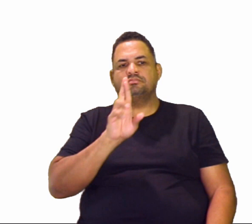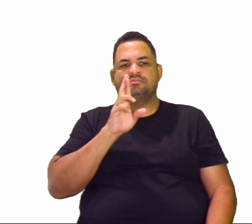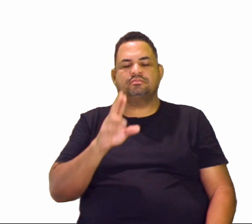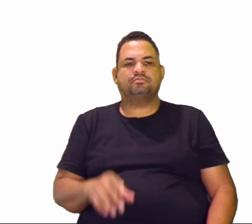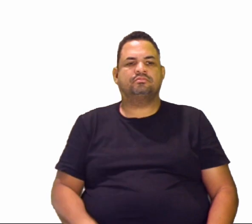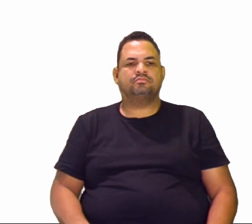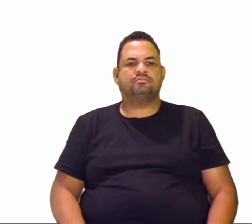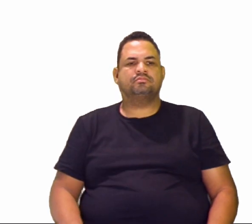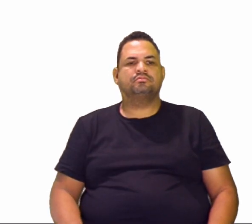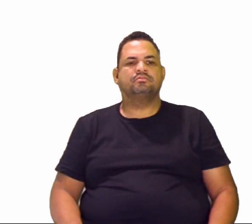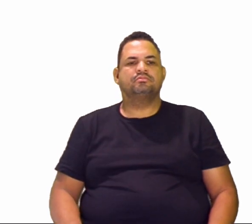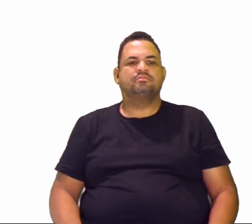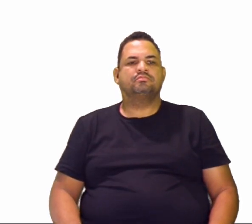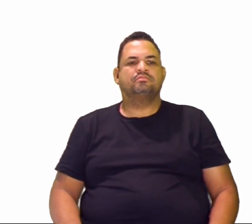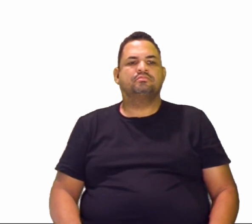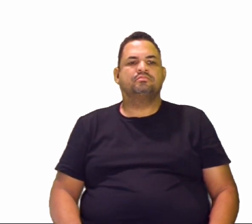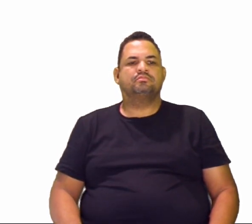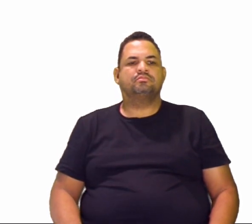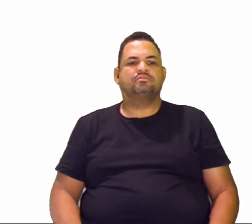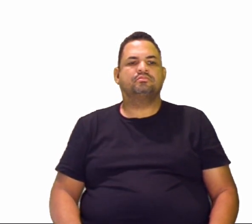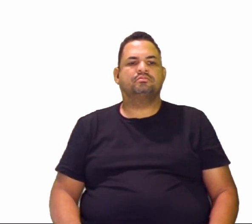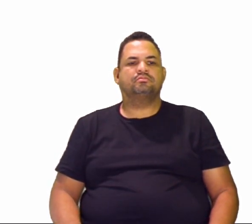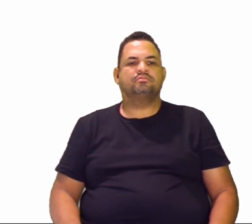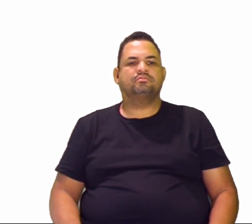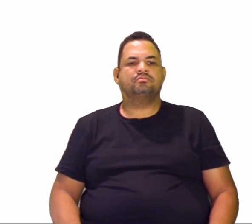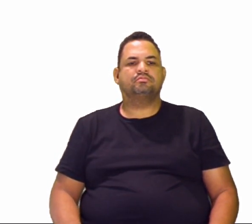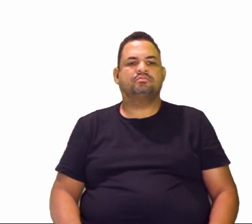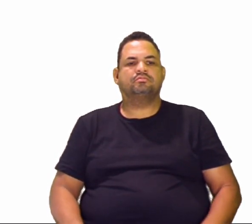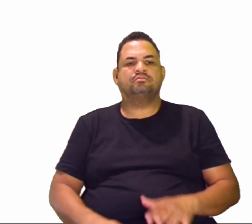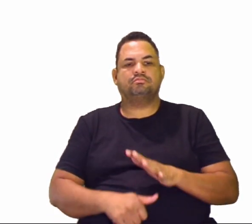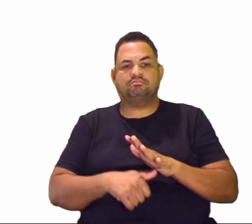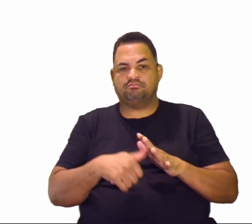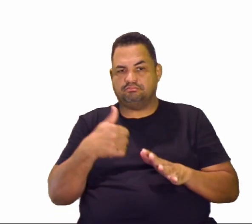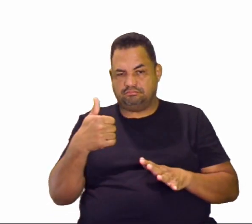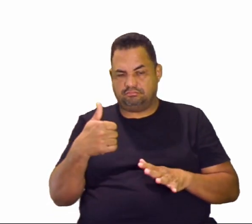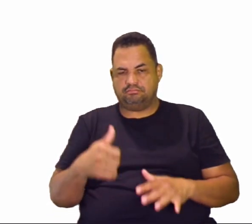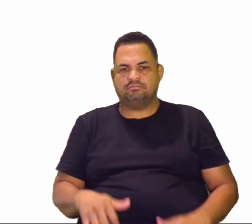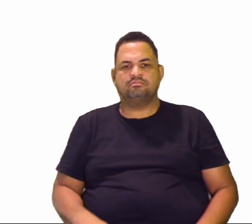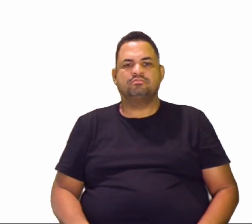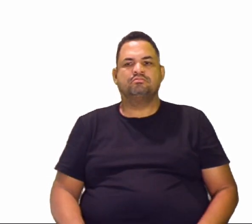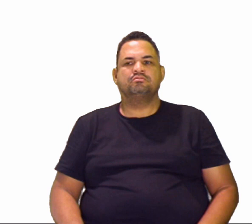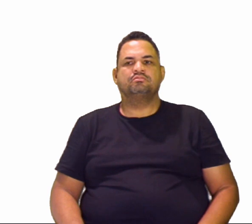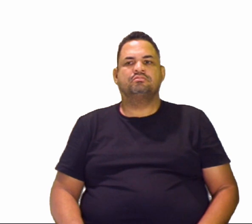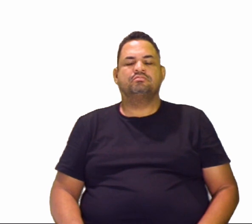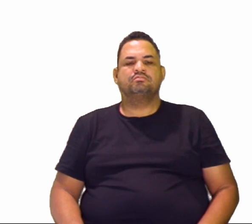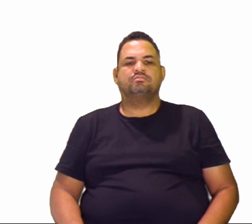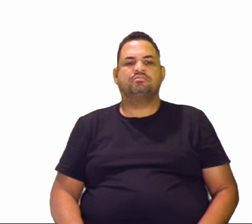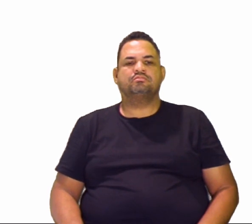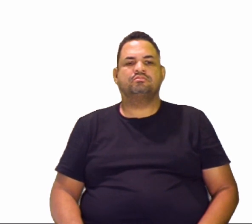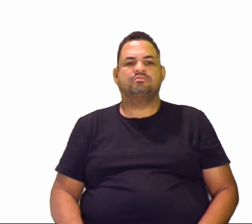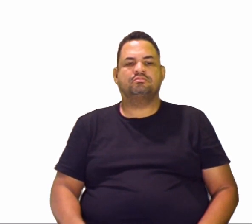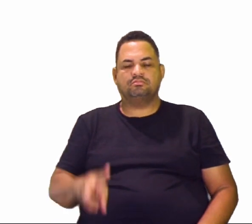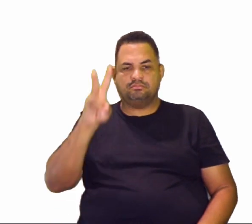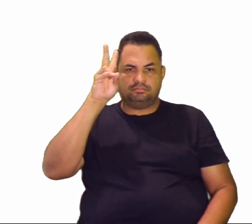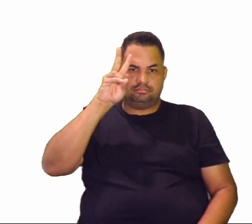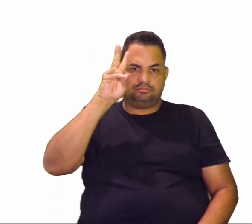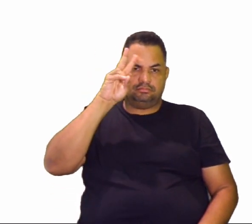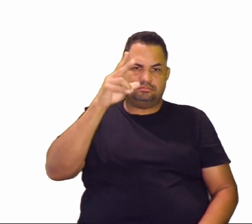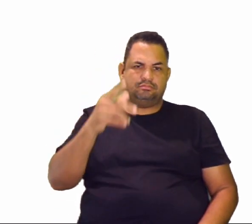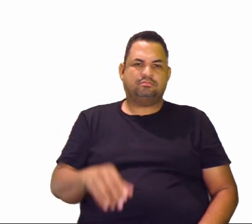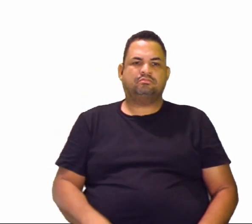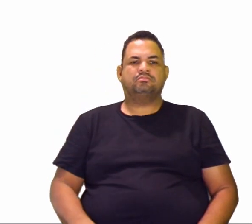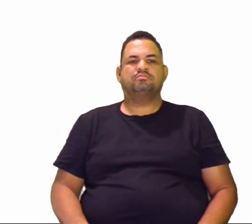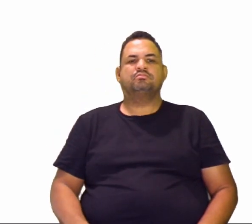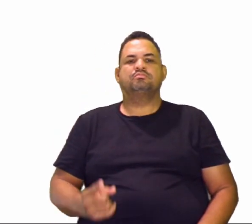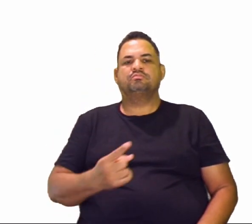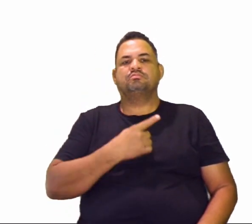resposta será da seguinte. O primeiro passo é você lembrar